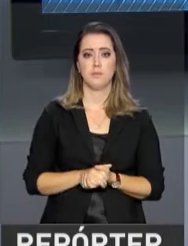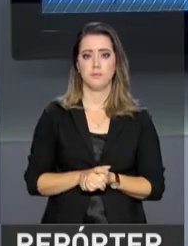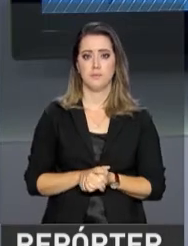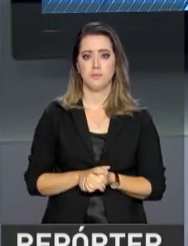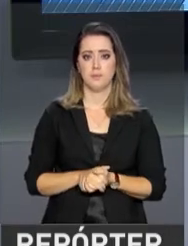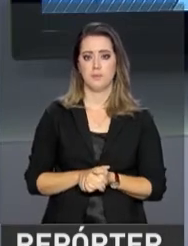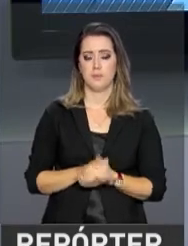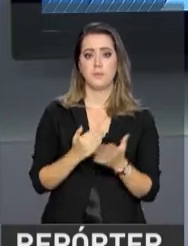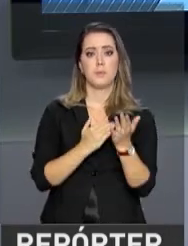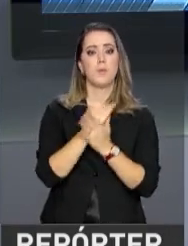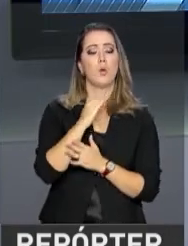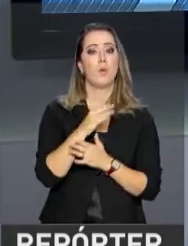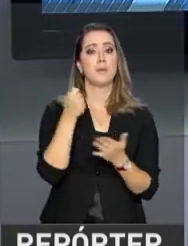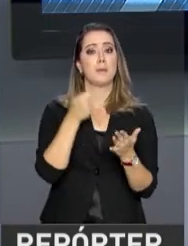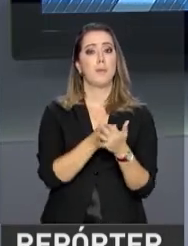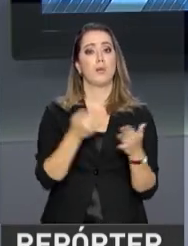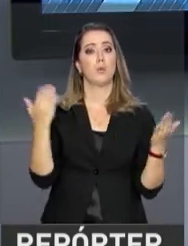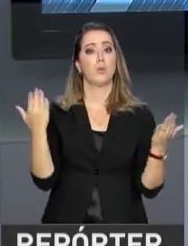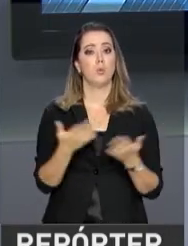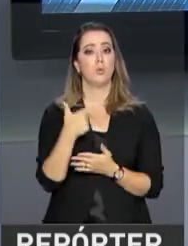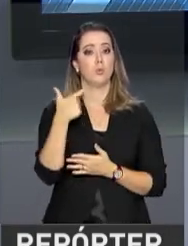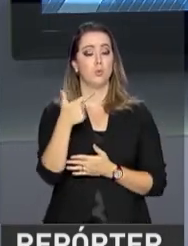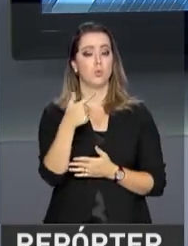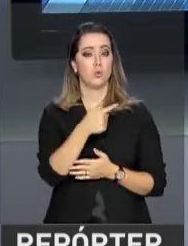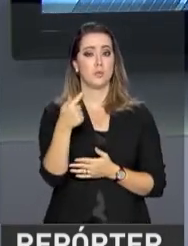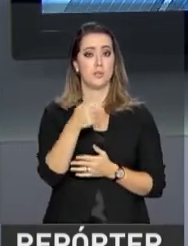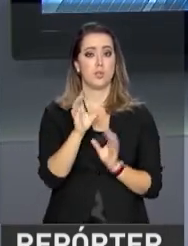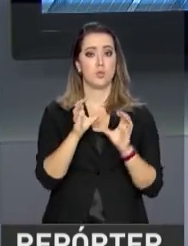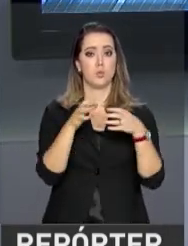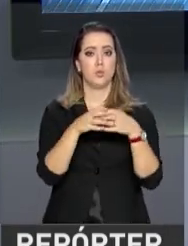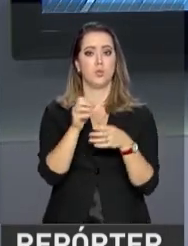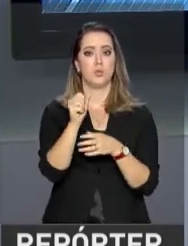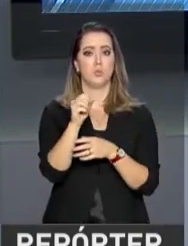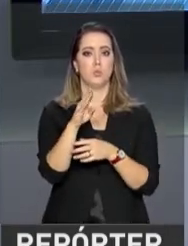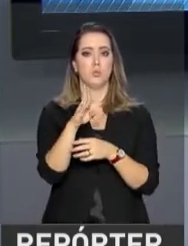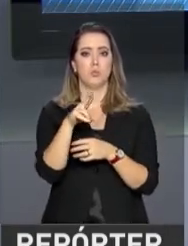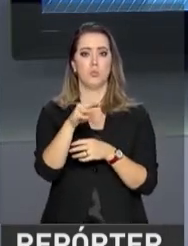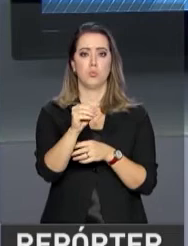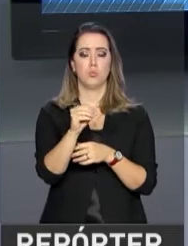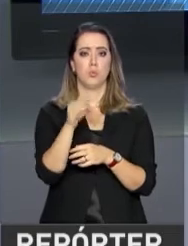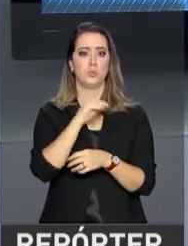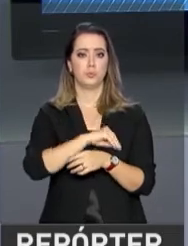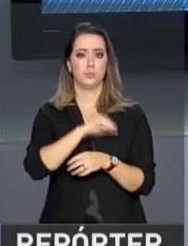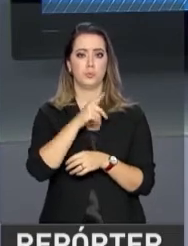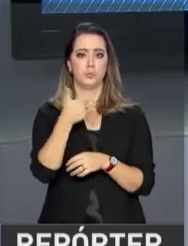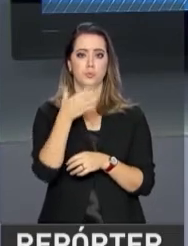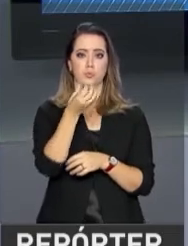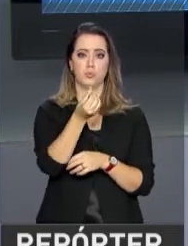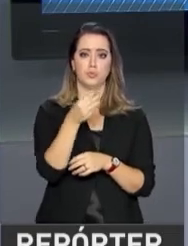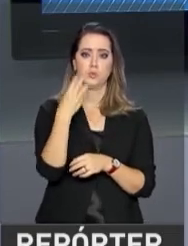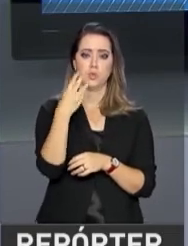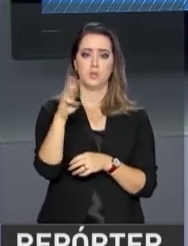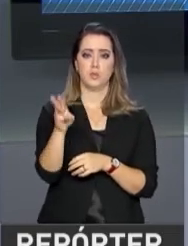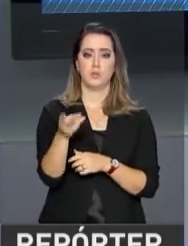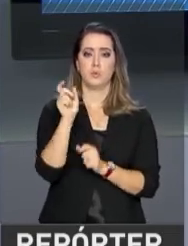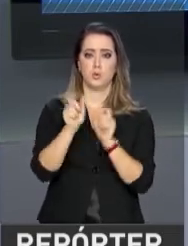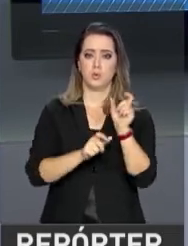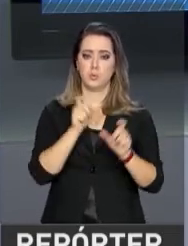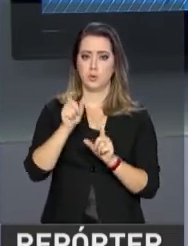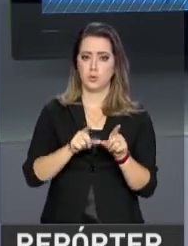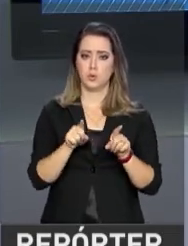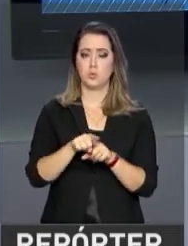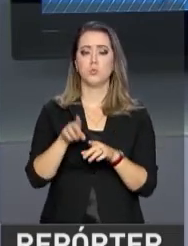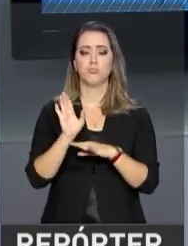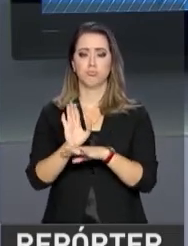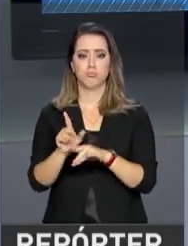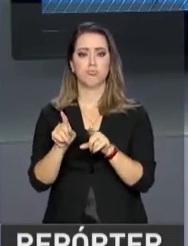começa a ser pago hoje o sétimo lote do abono salarial 2016 cerca de três milhões e meio de trabalhadores serão